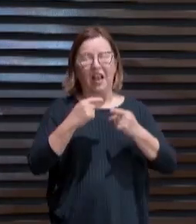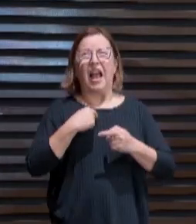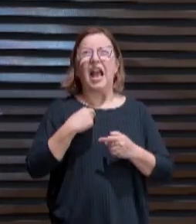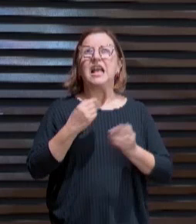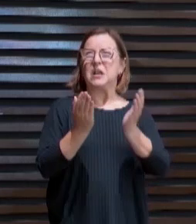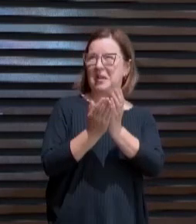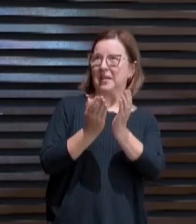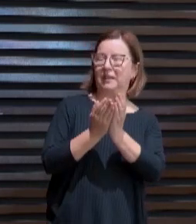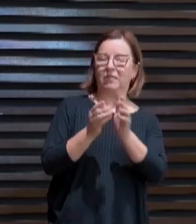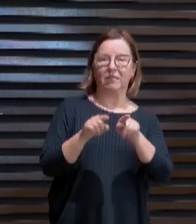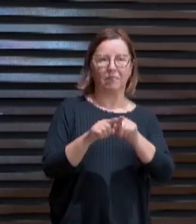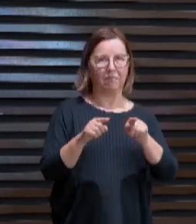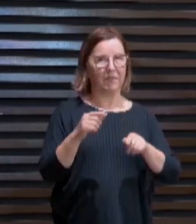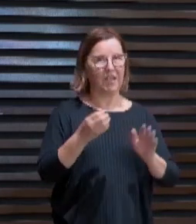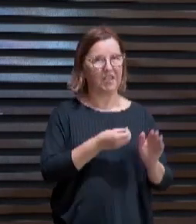é?